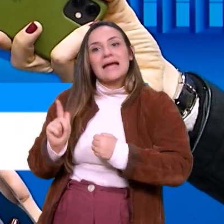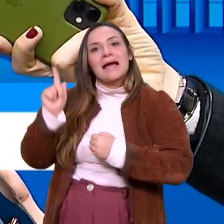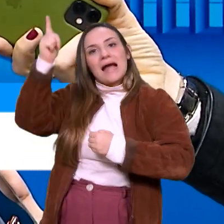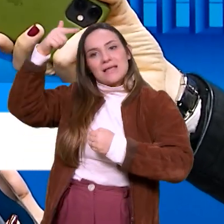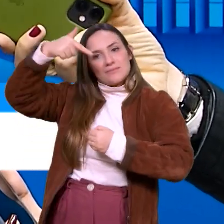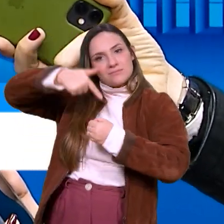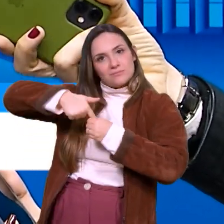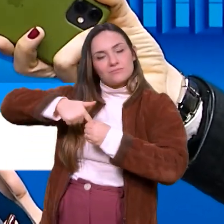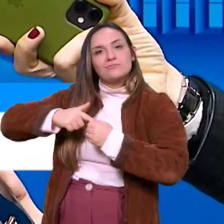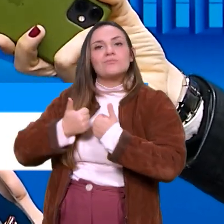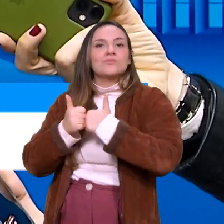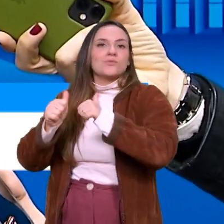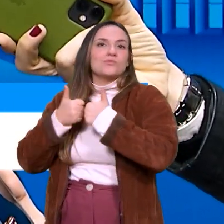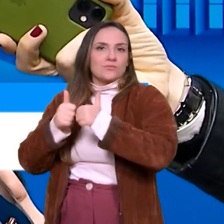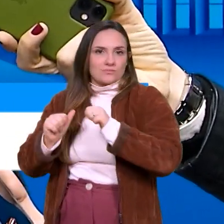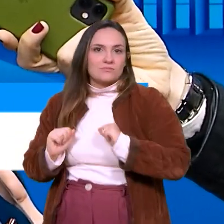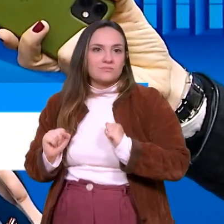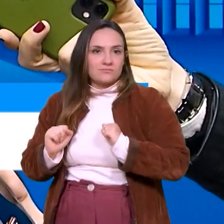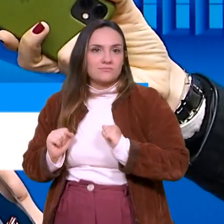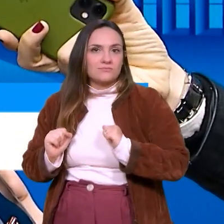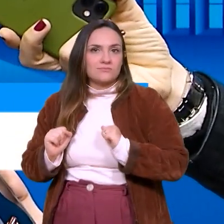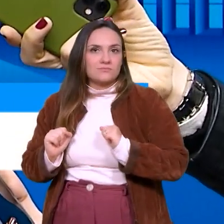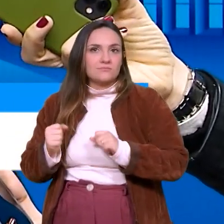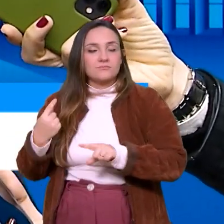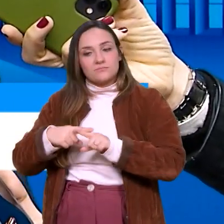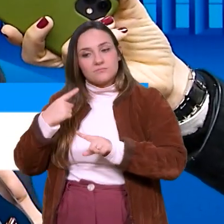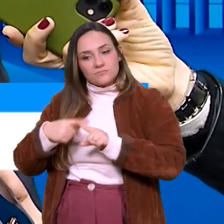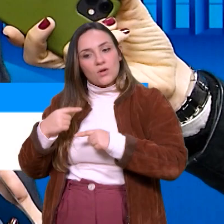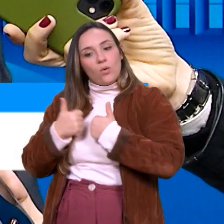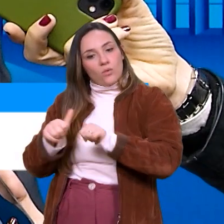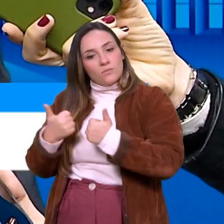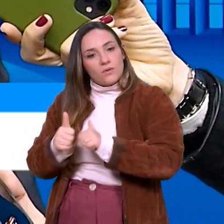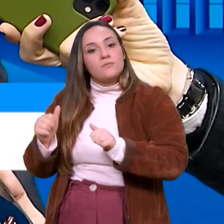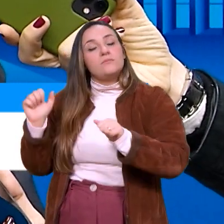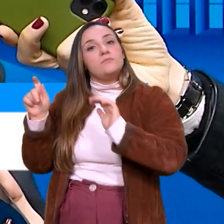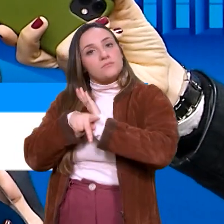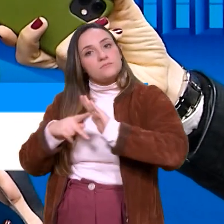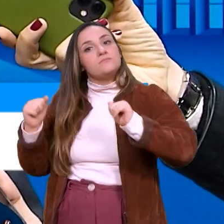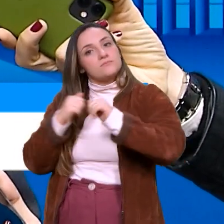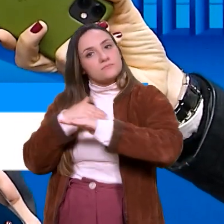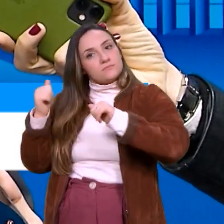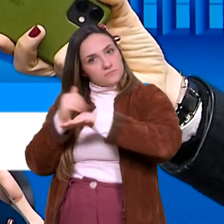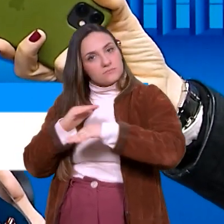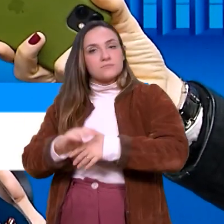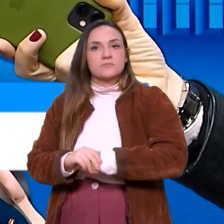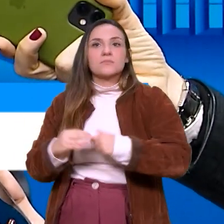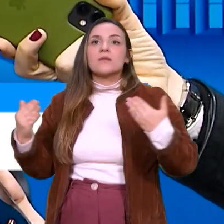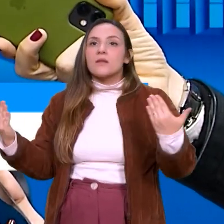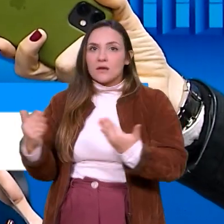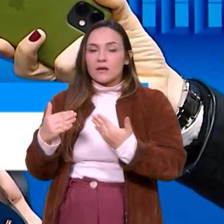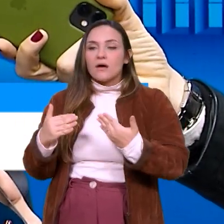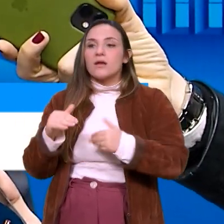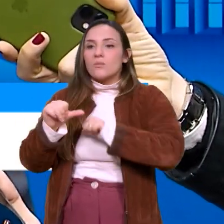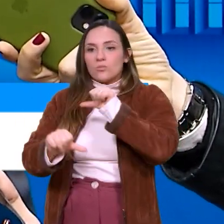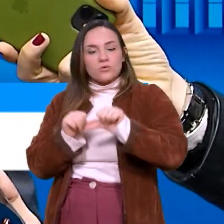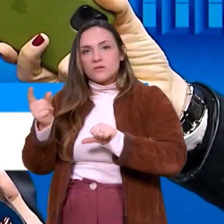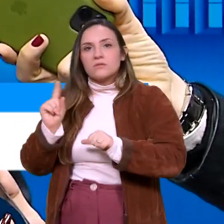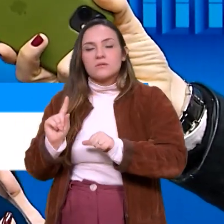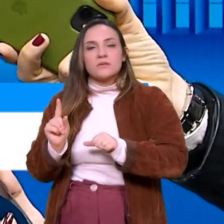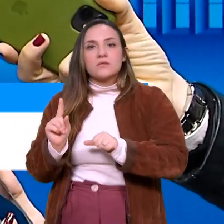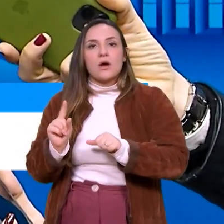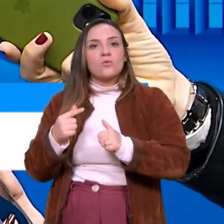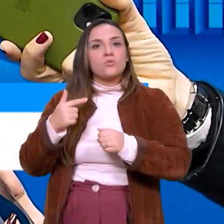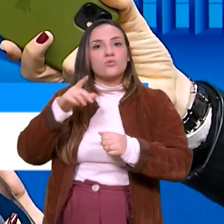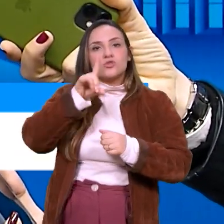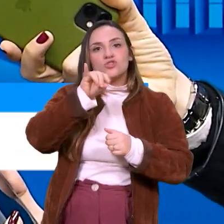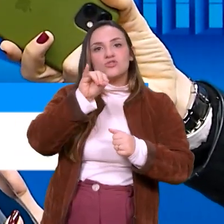mudança, né, gradativa, para que os veículos utilizados no transporte público na capital passassem de diesel